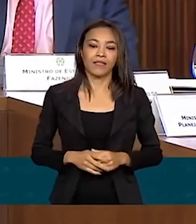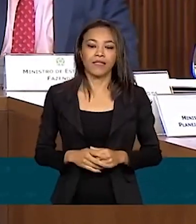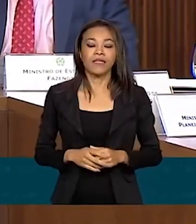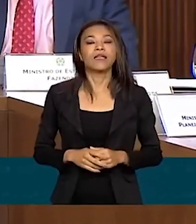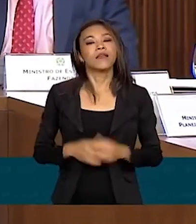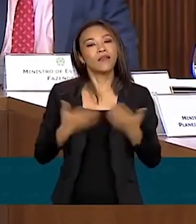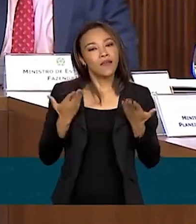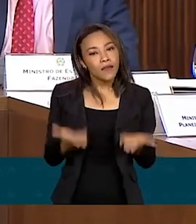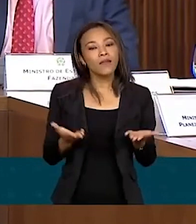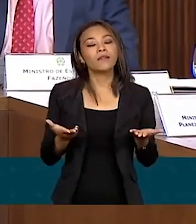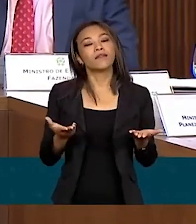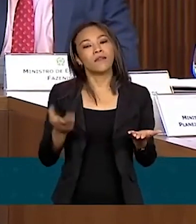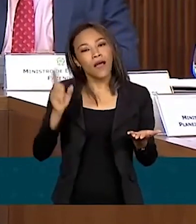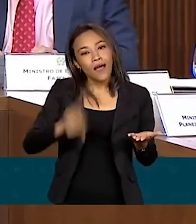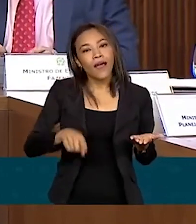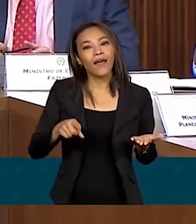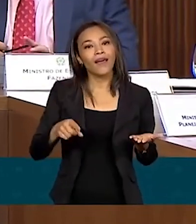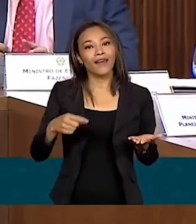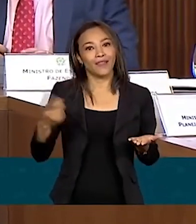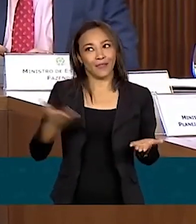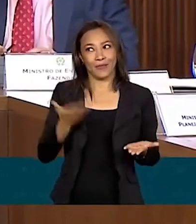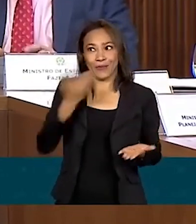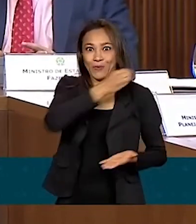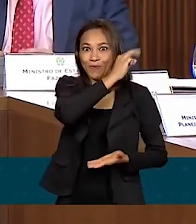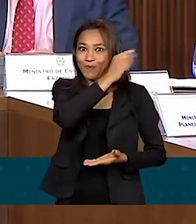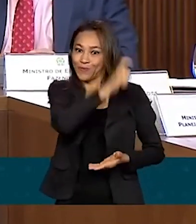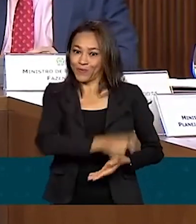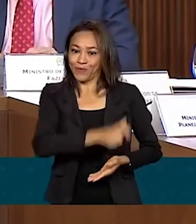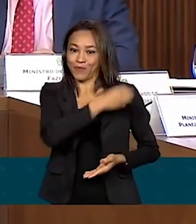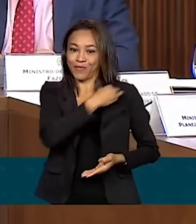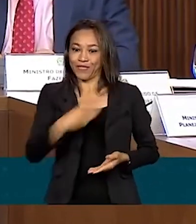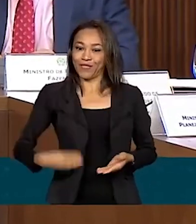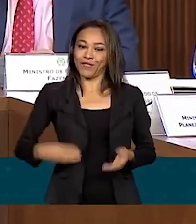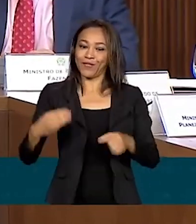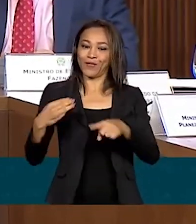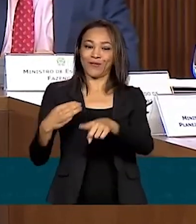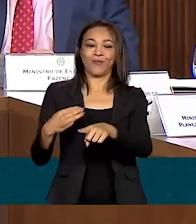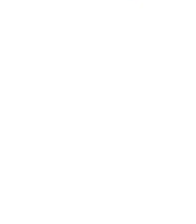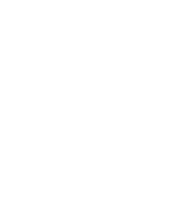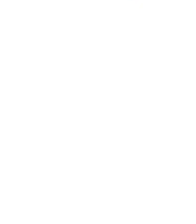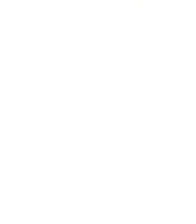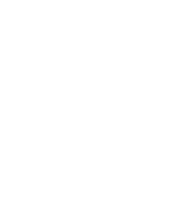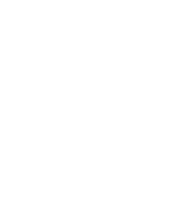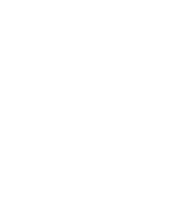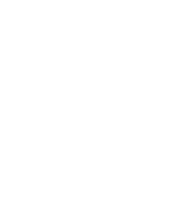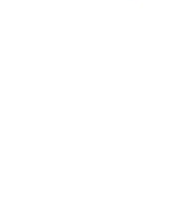esse é o lado bom do ministro da Fazenda, que é o sangue árabe dele. Sabe?